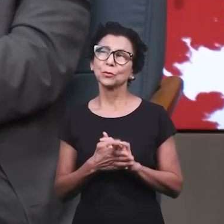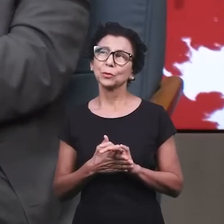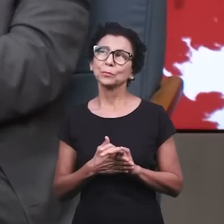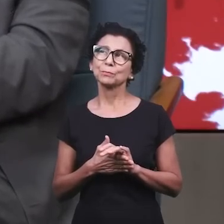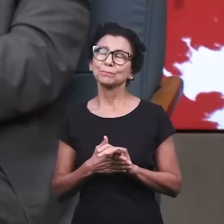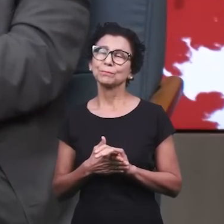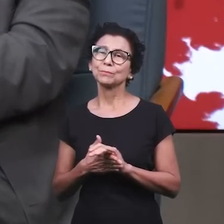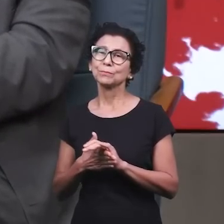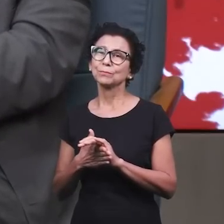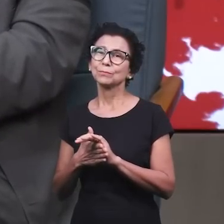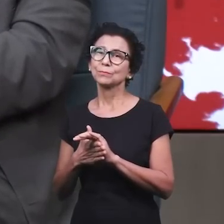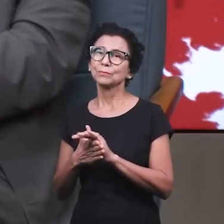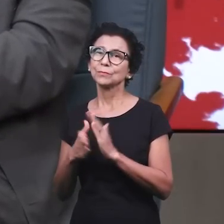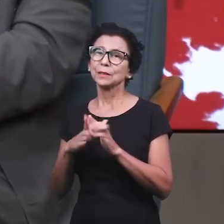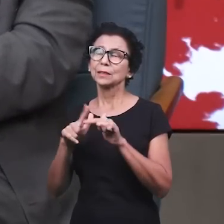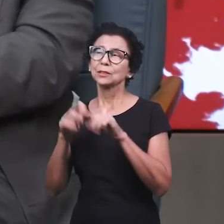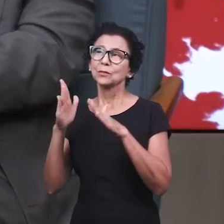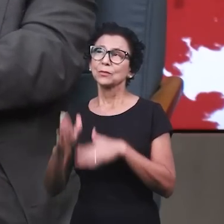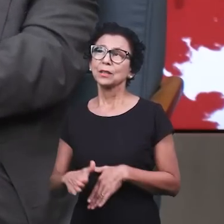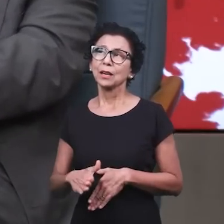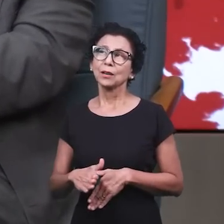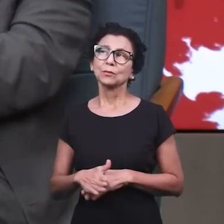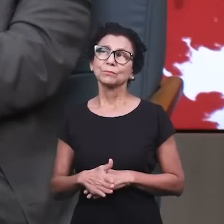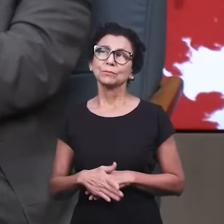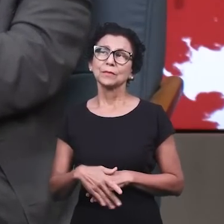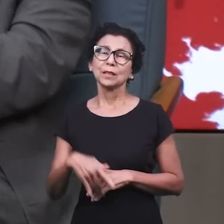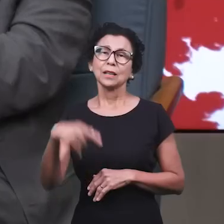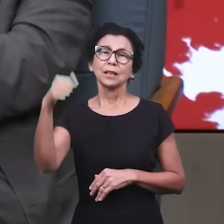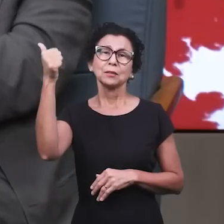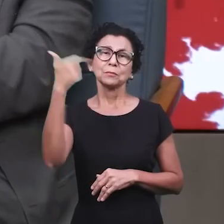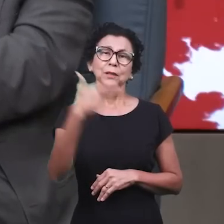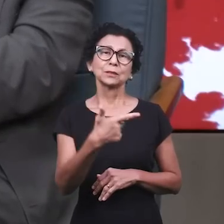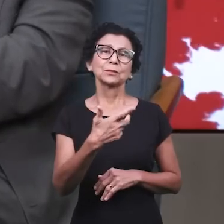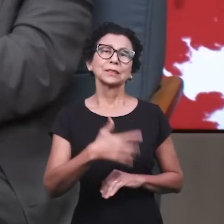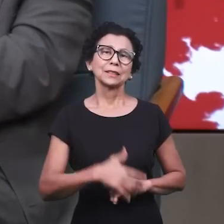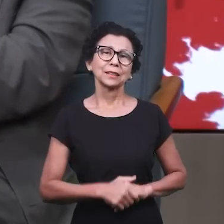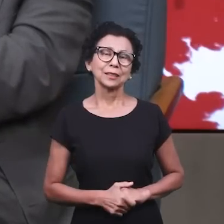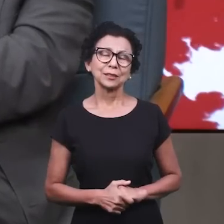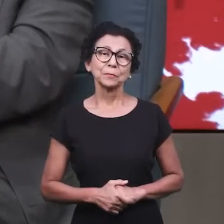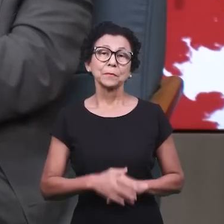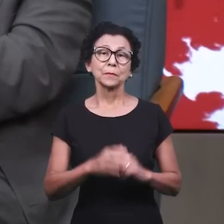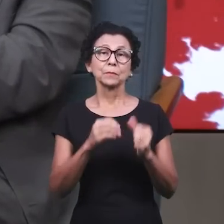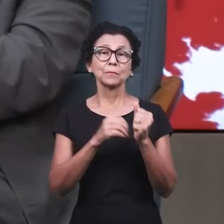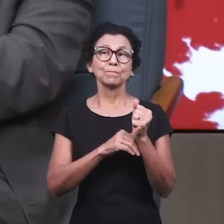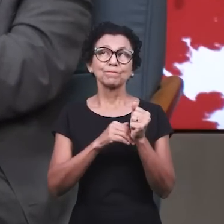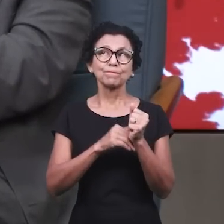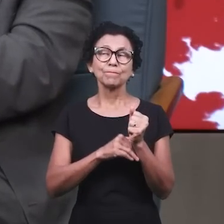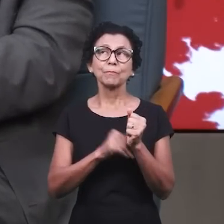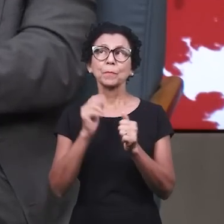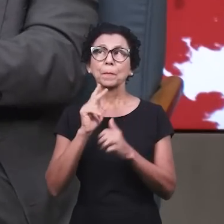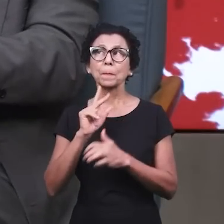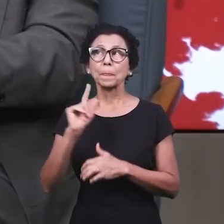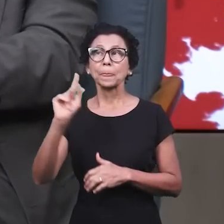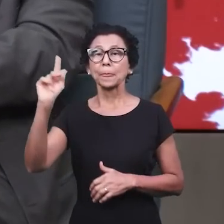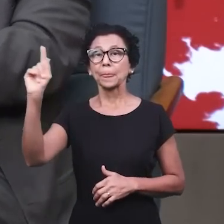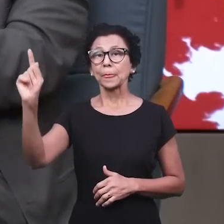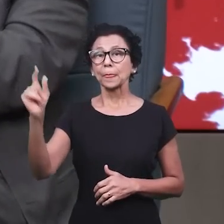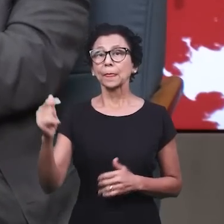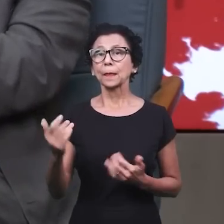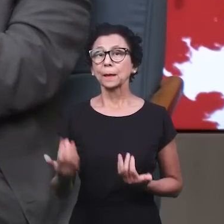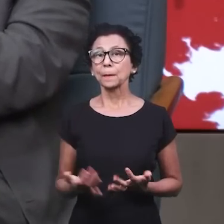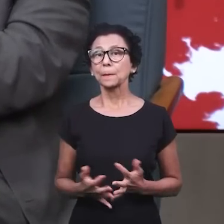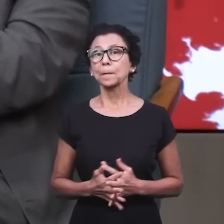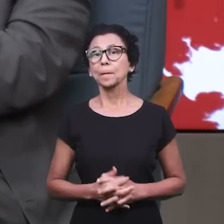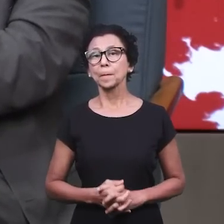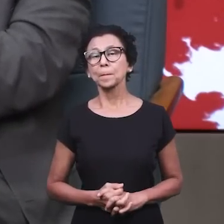transcende. O louvor para nós traz um segredo, um mistério da eternidade. Por isso o